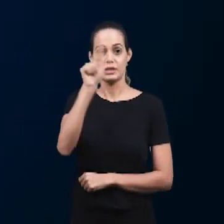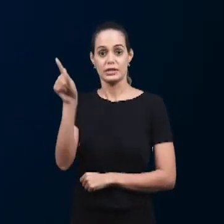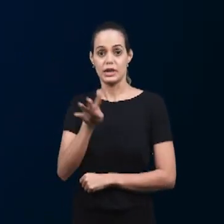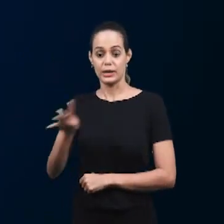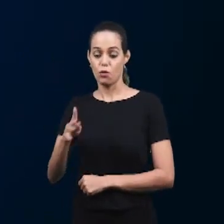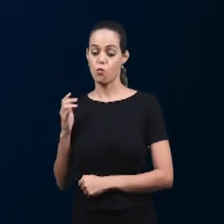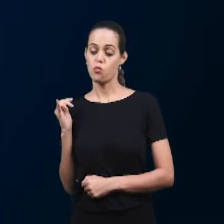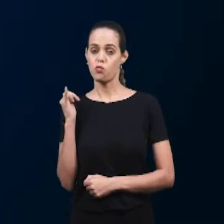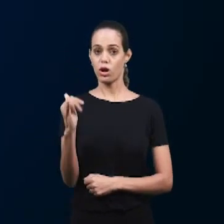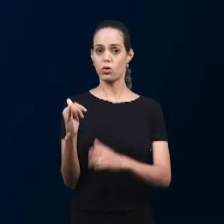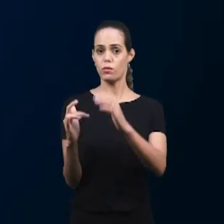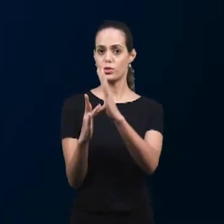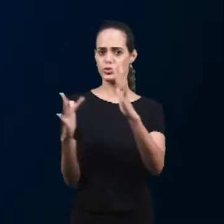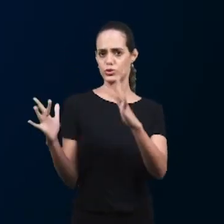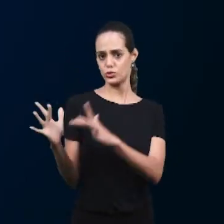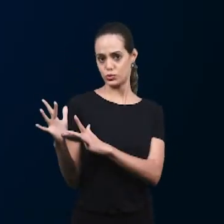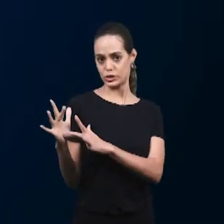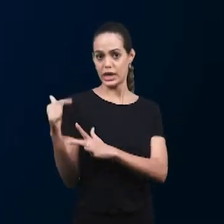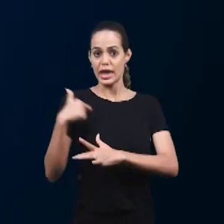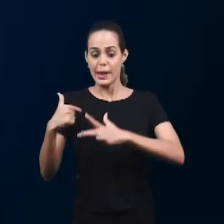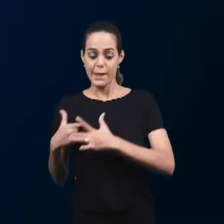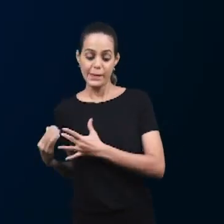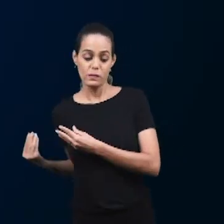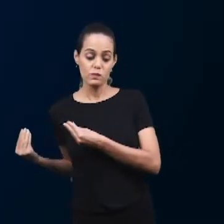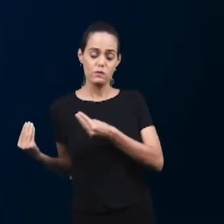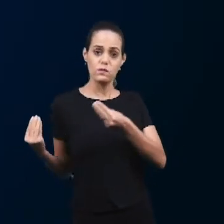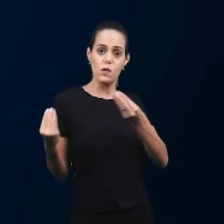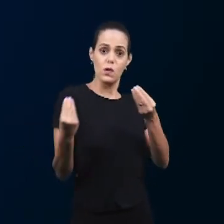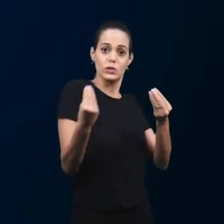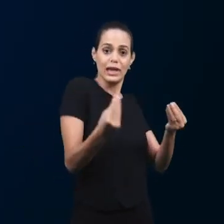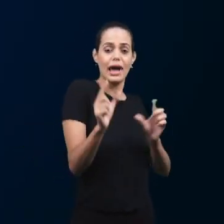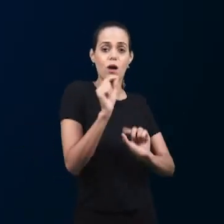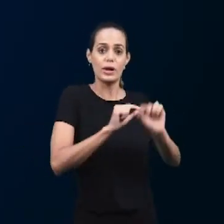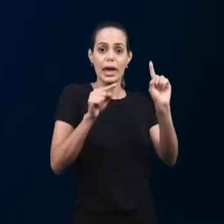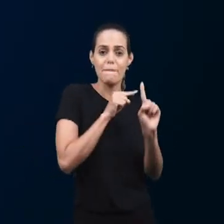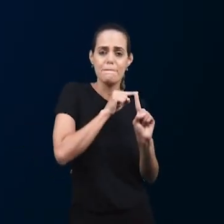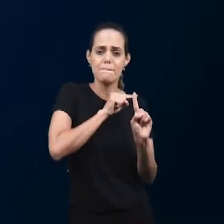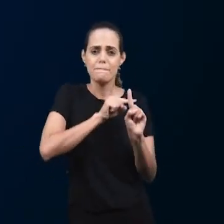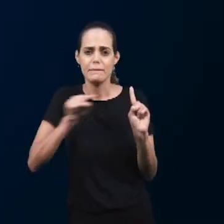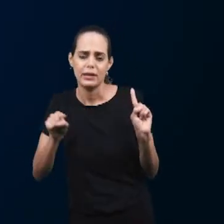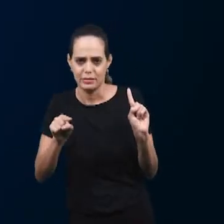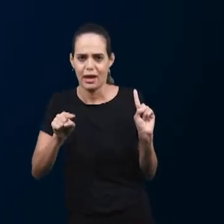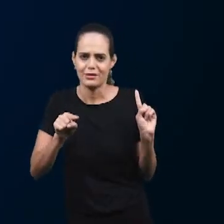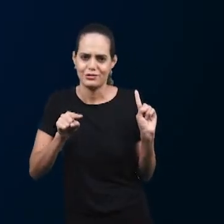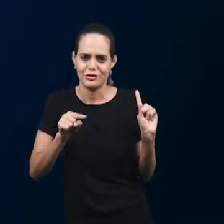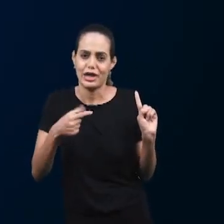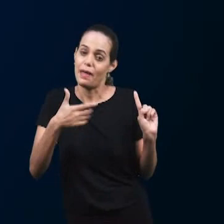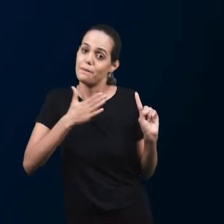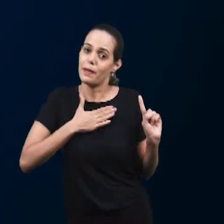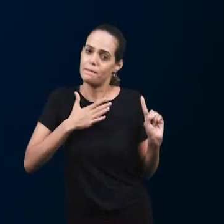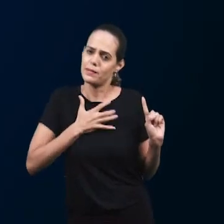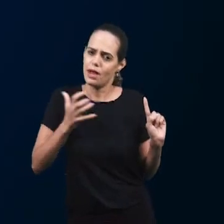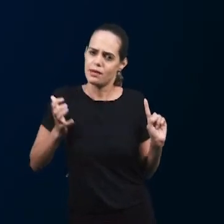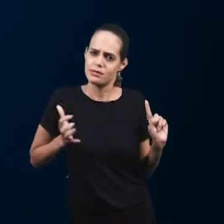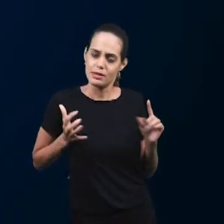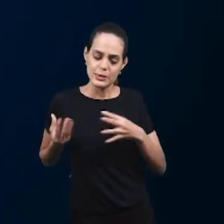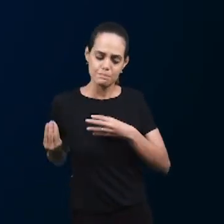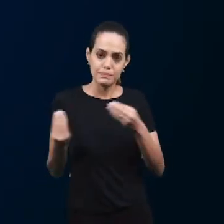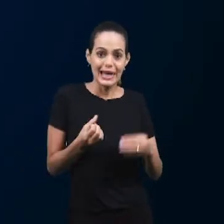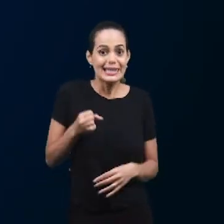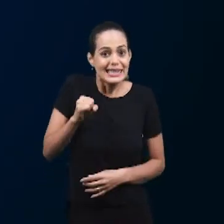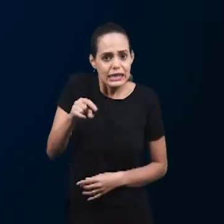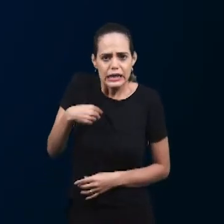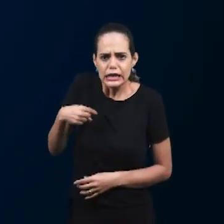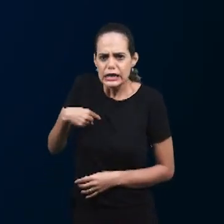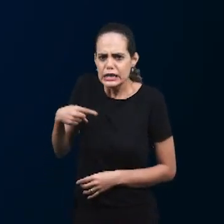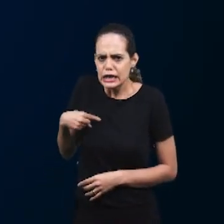ao Senhor: Senhor, eis que eu dou aos pobres metade dos meus bens, e se